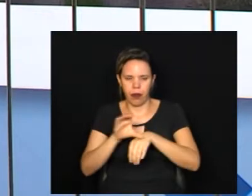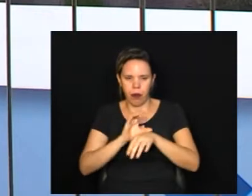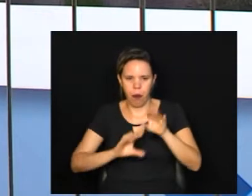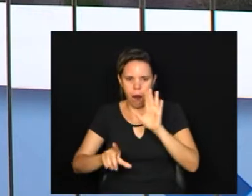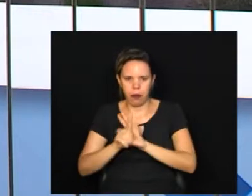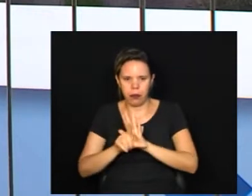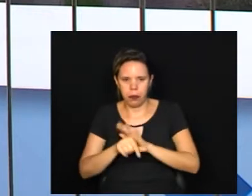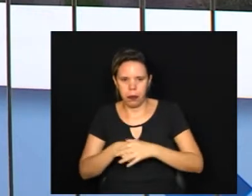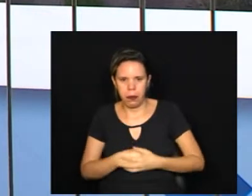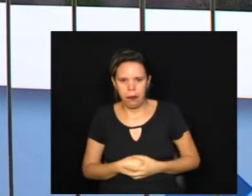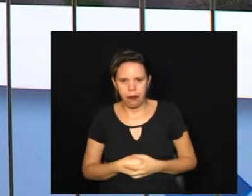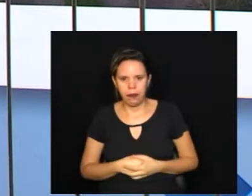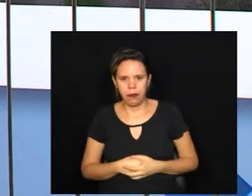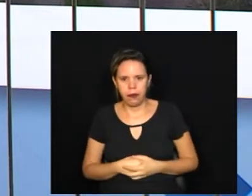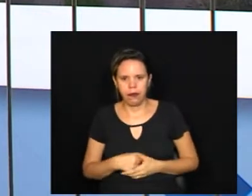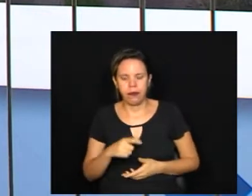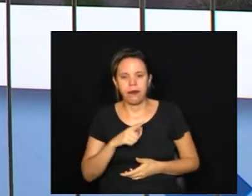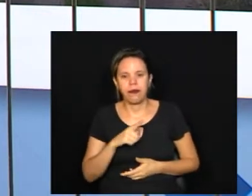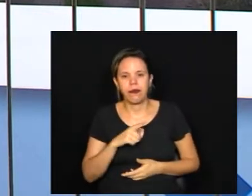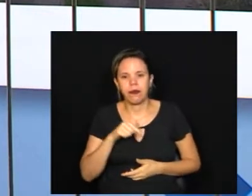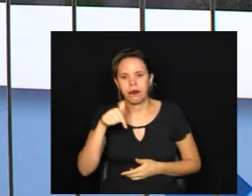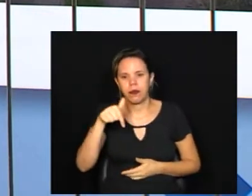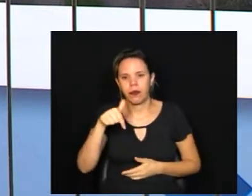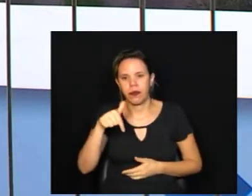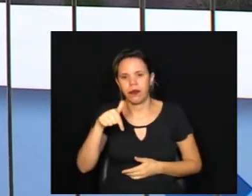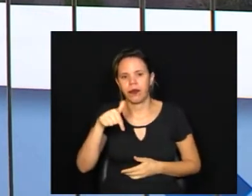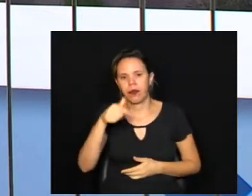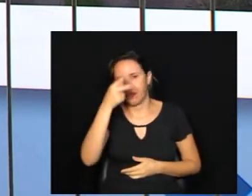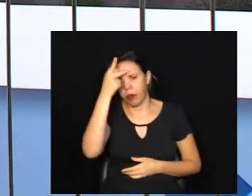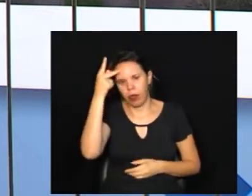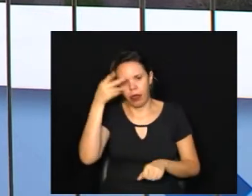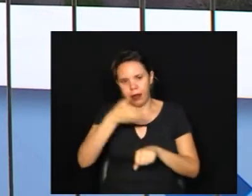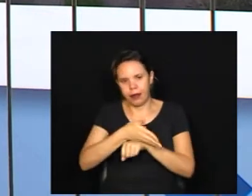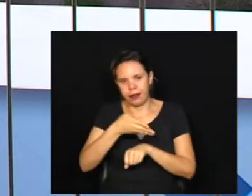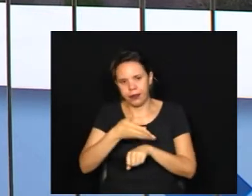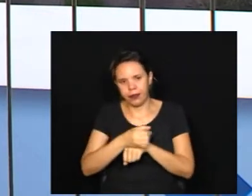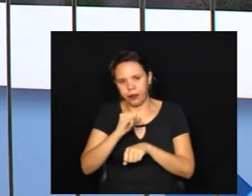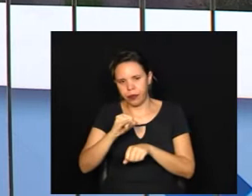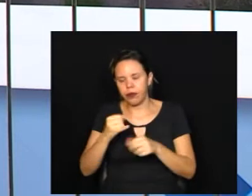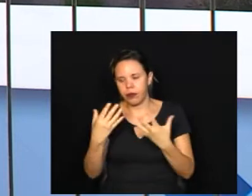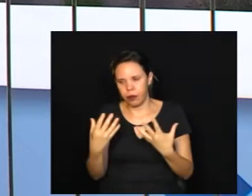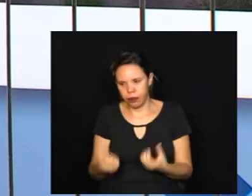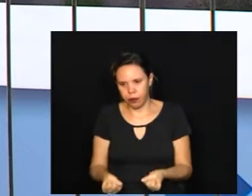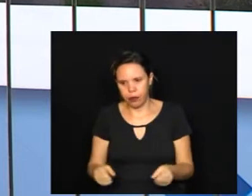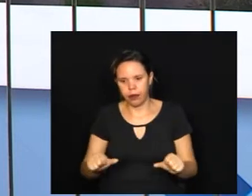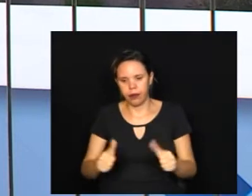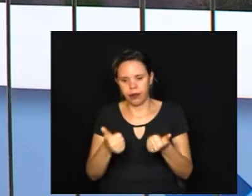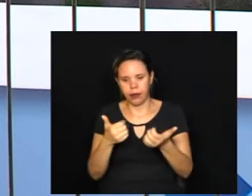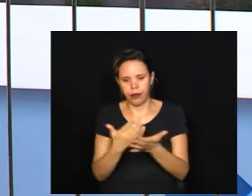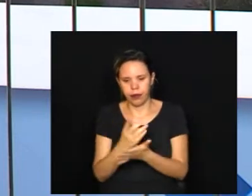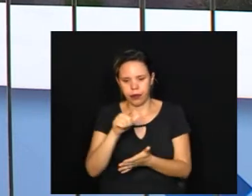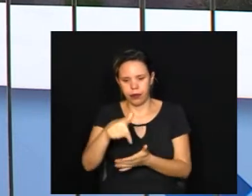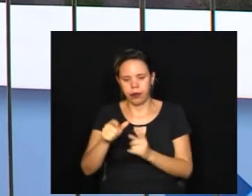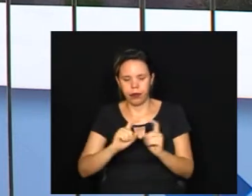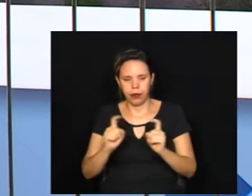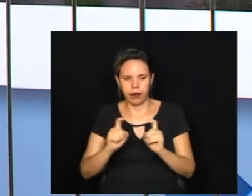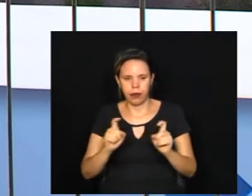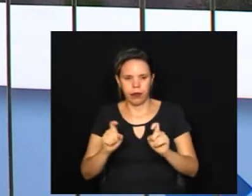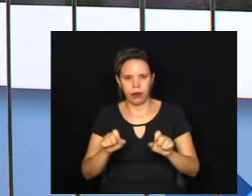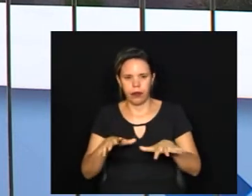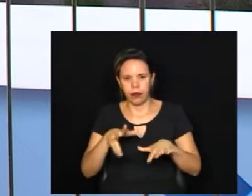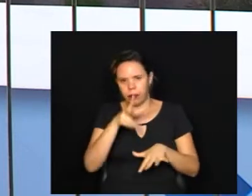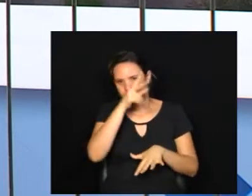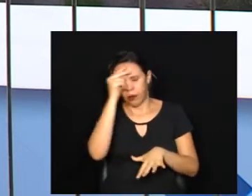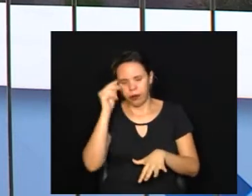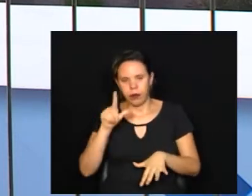Constituição e Legalidade, que tem 7 membros, e se receber o parecer favorável após essa audiência pública,